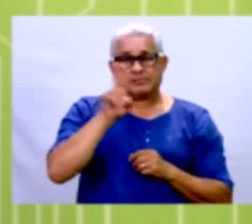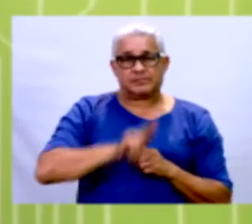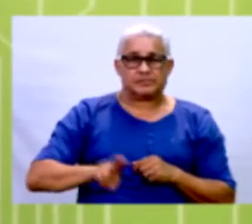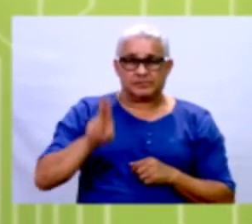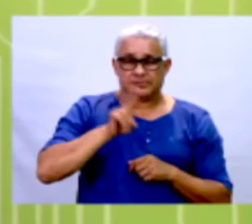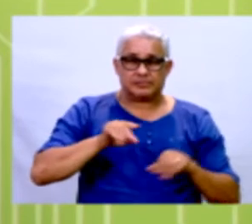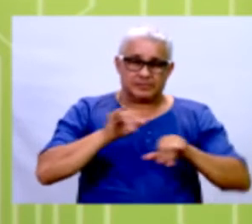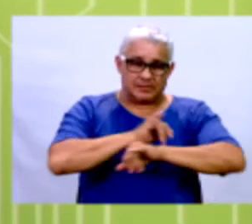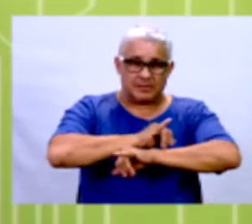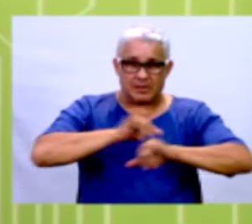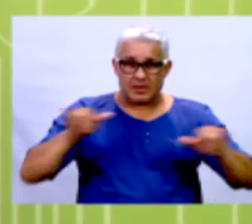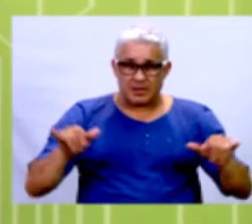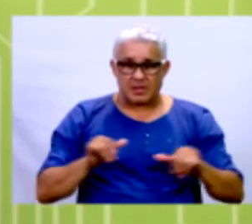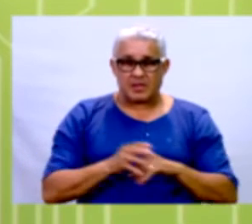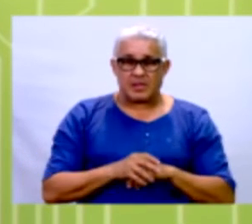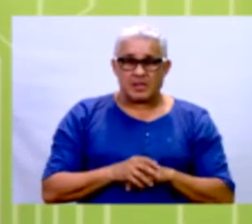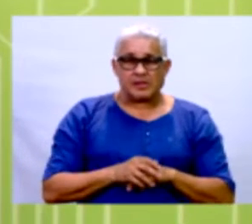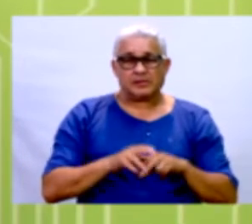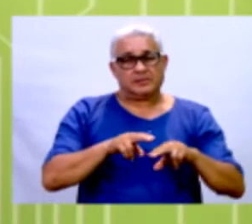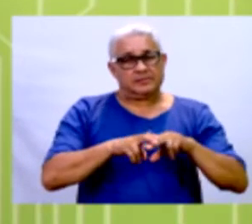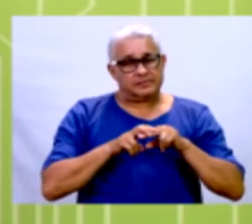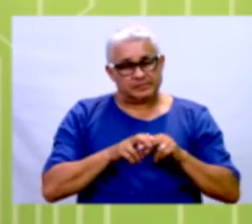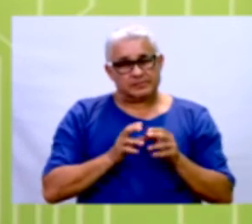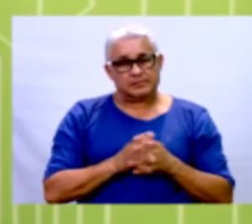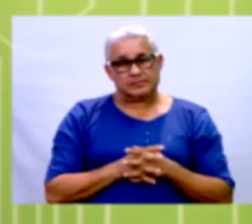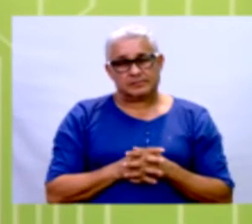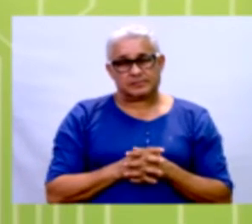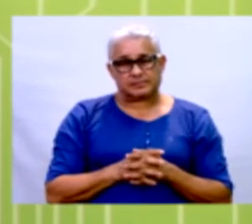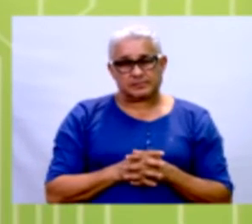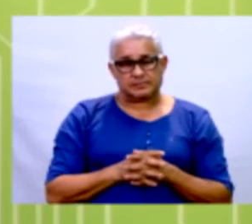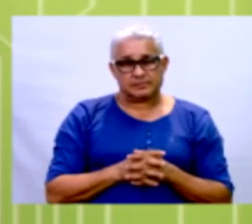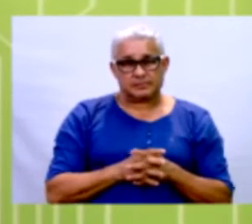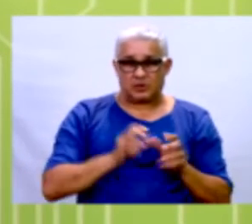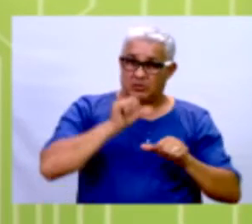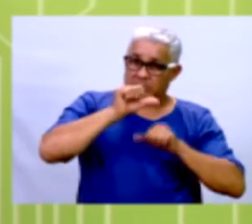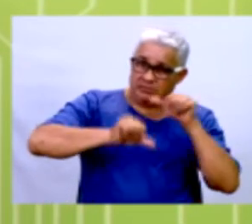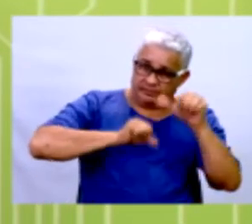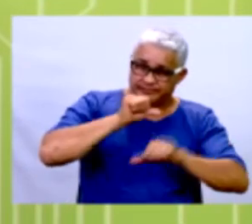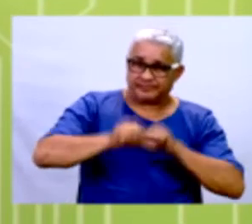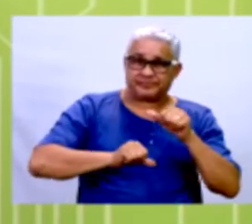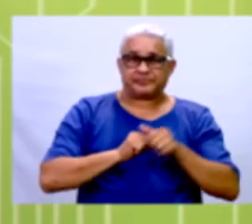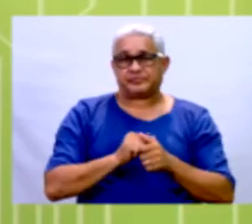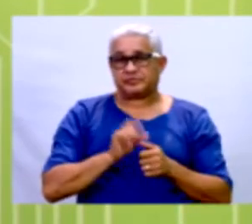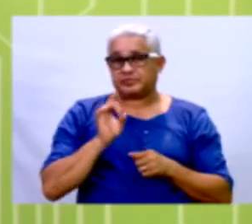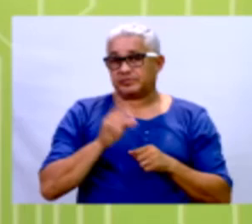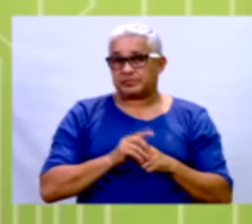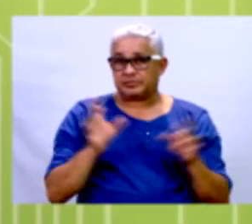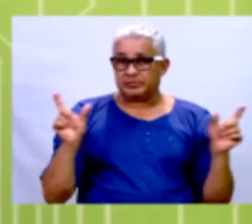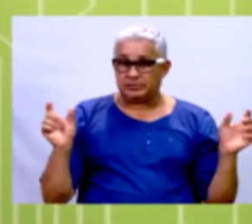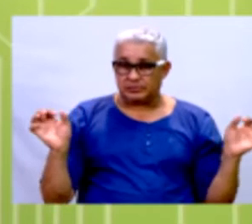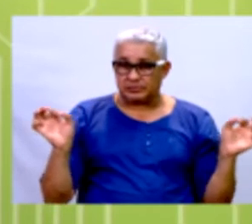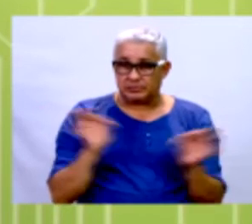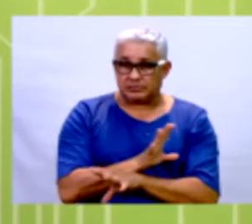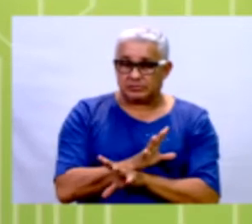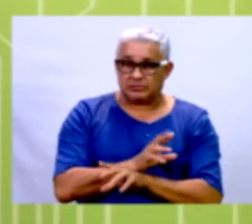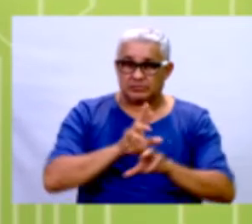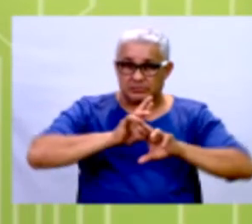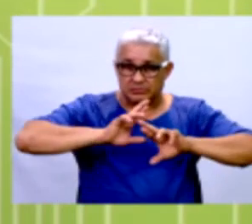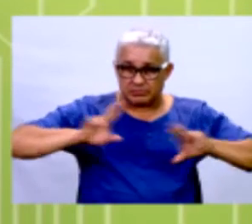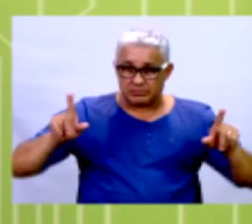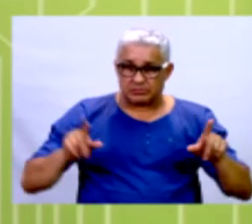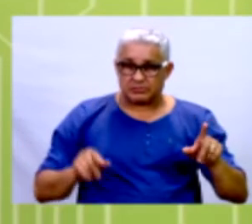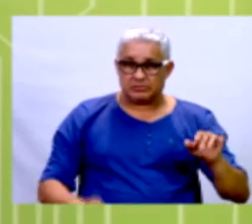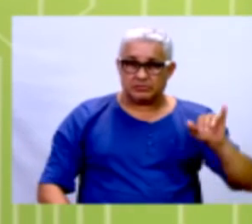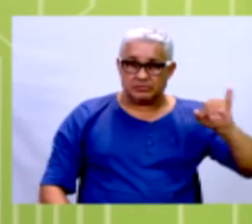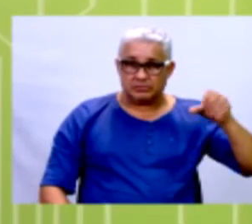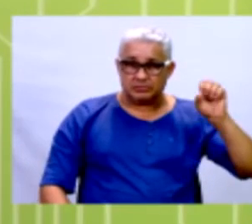utilização dessas informações através dessas conversões, né? Apenas para complementar aqui as diferenças entre um e